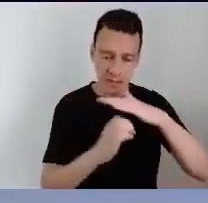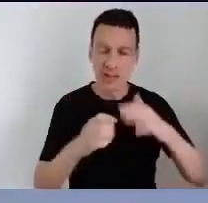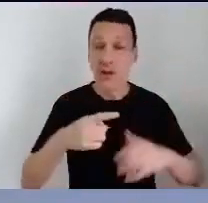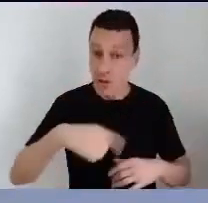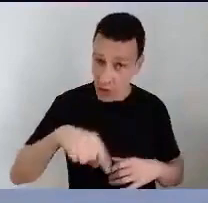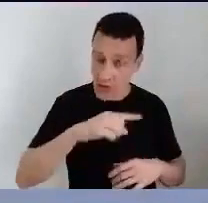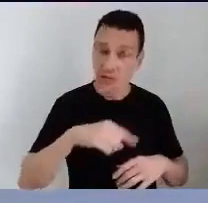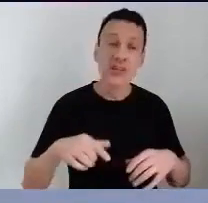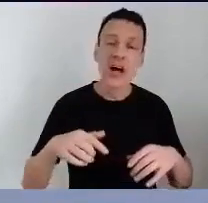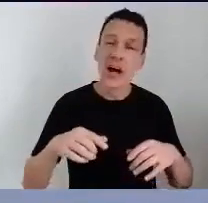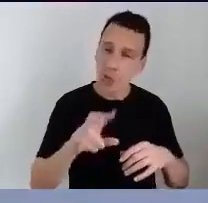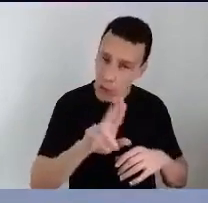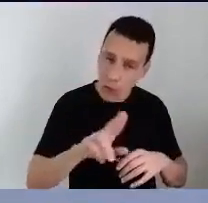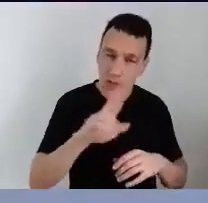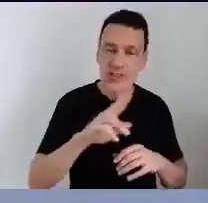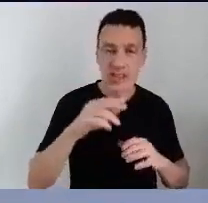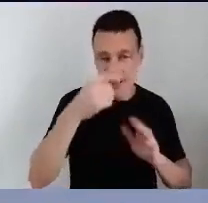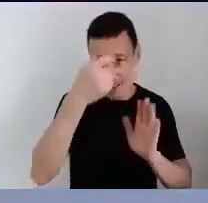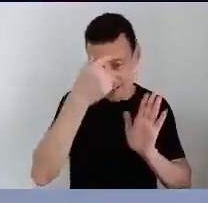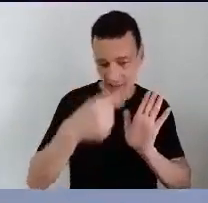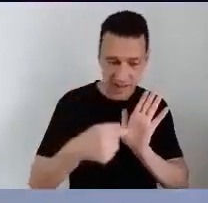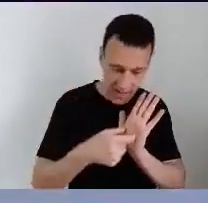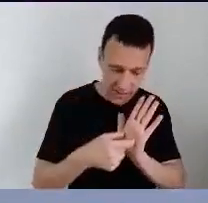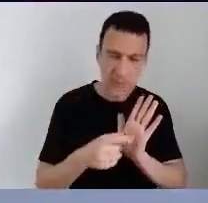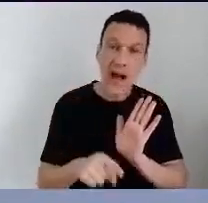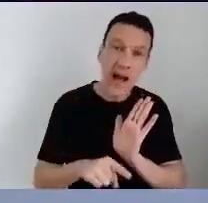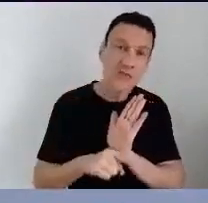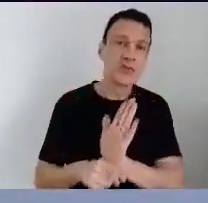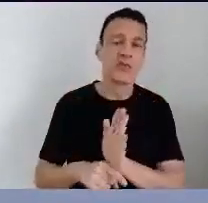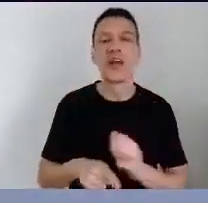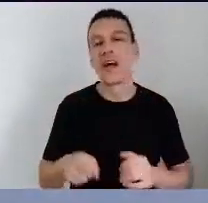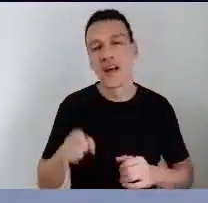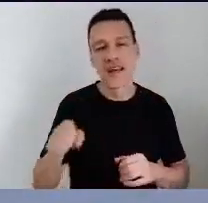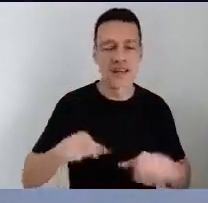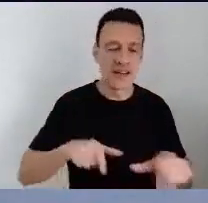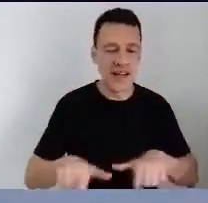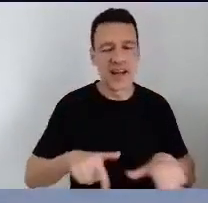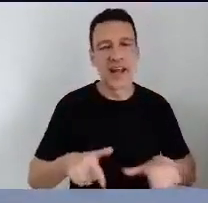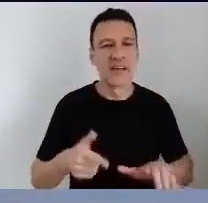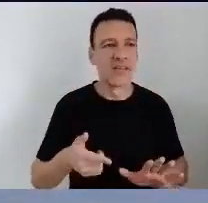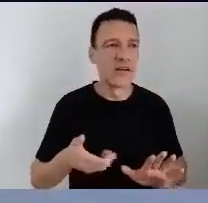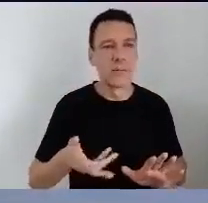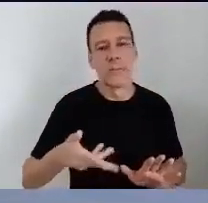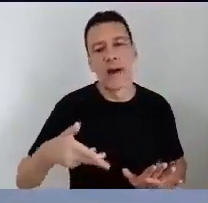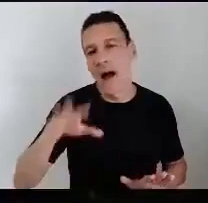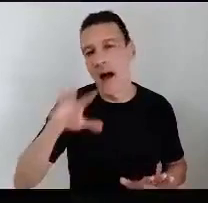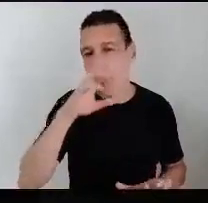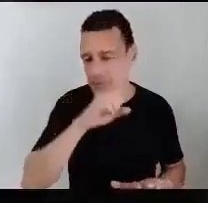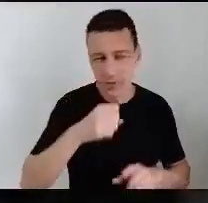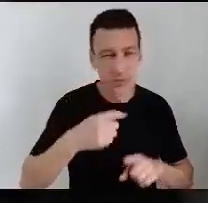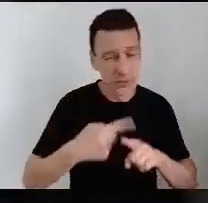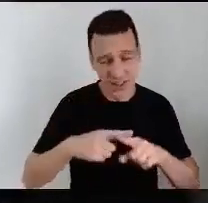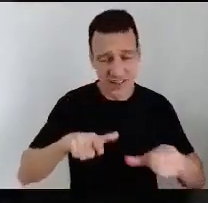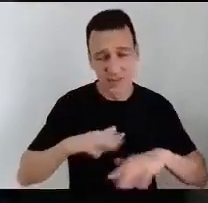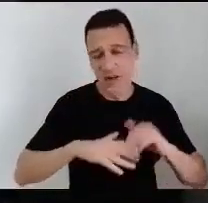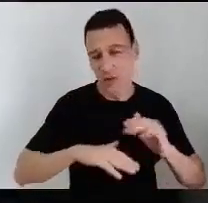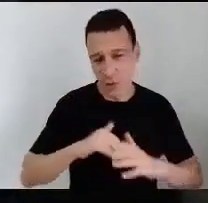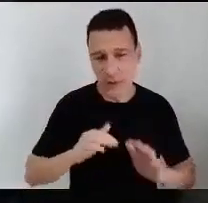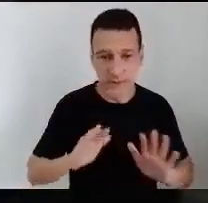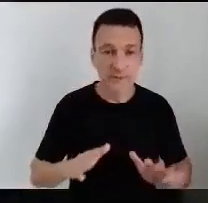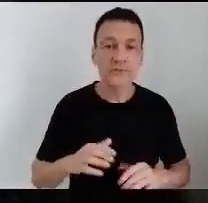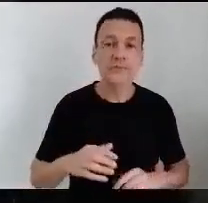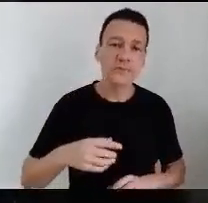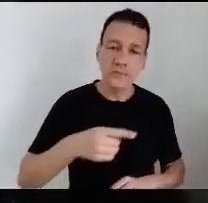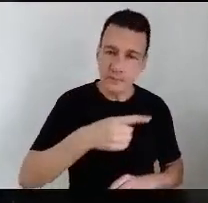produtividade do pessoal em algumas tarefas que eles têm bem manual. E o que acontece? Quando a gente aplica IA em algumas coisas, a